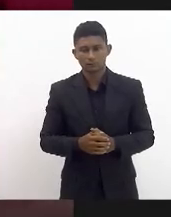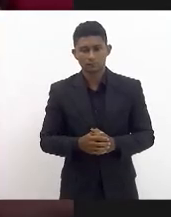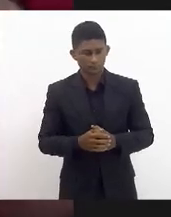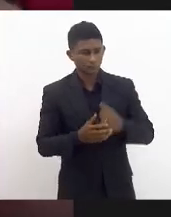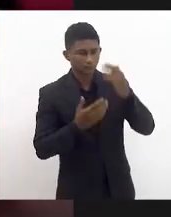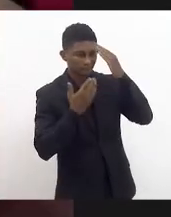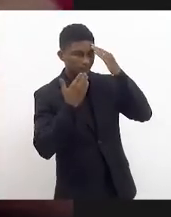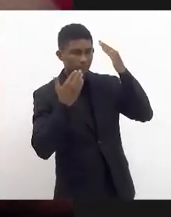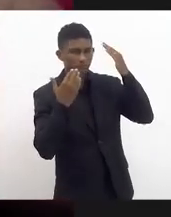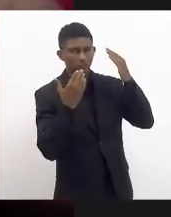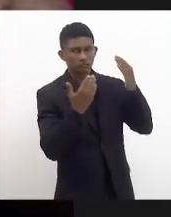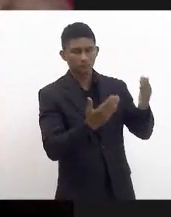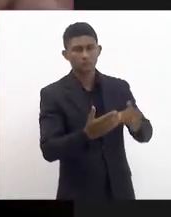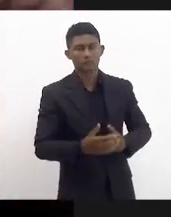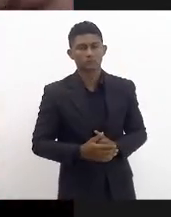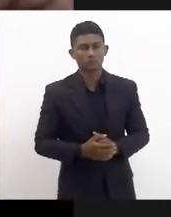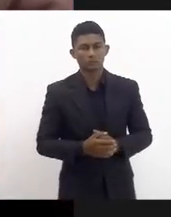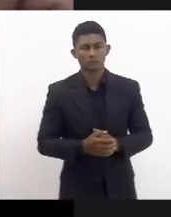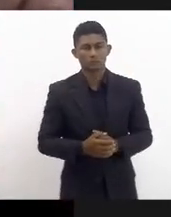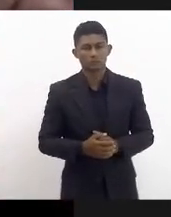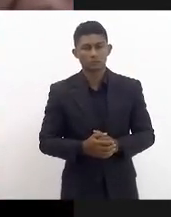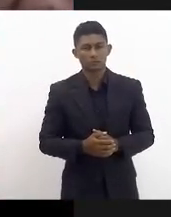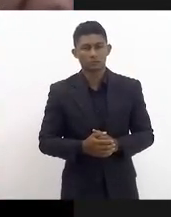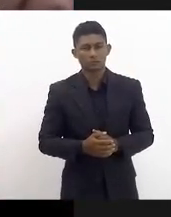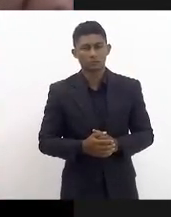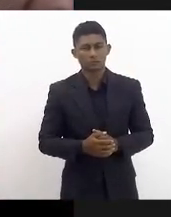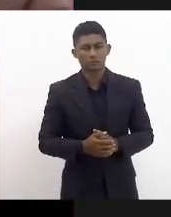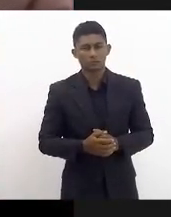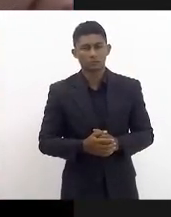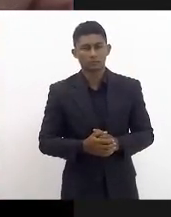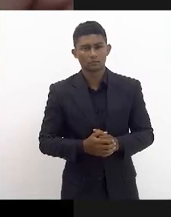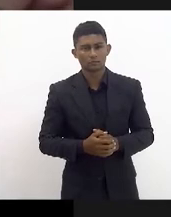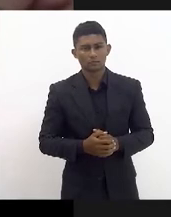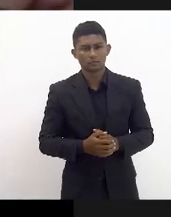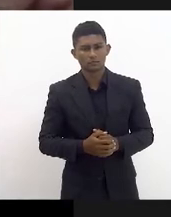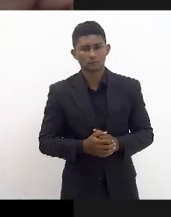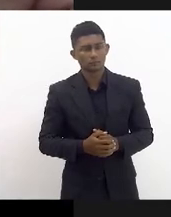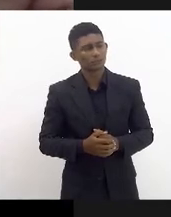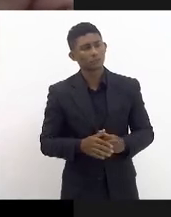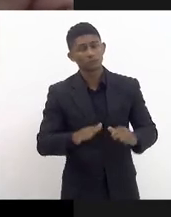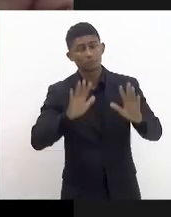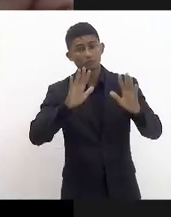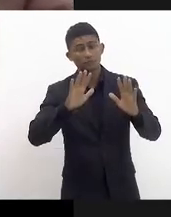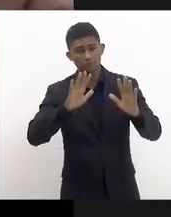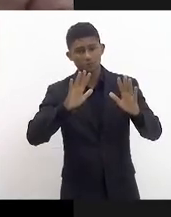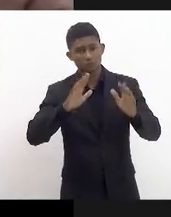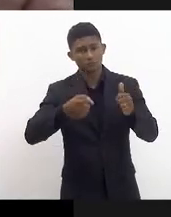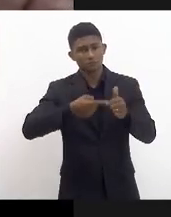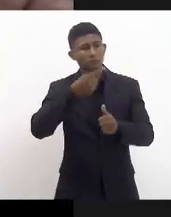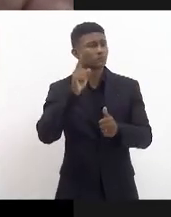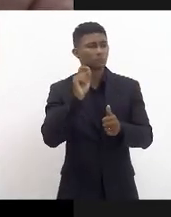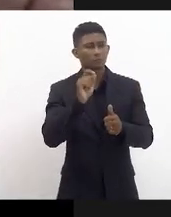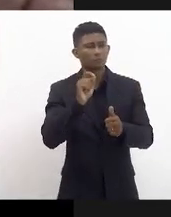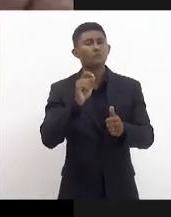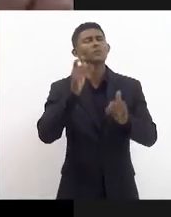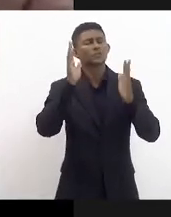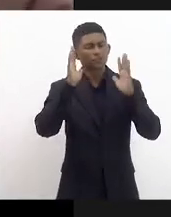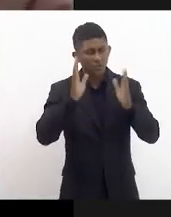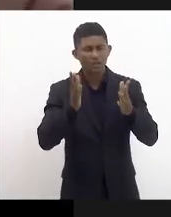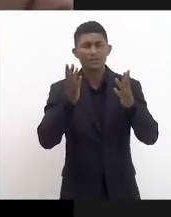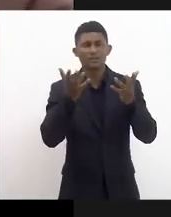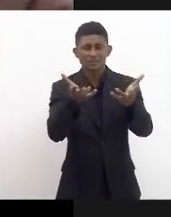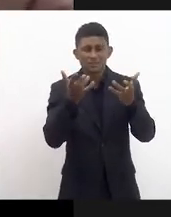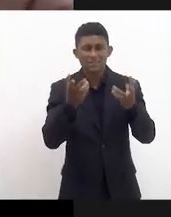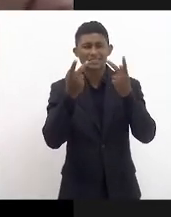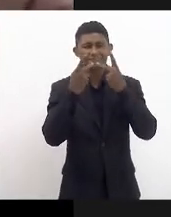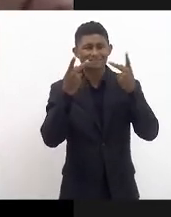Obrigada, presidente. Vou aproximar mais aqui para ver se melhora também. Bom, mas primeiro, eu já estava querendo falar bastante tempo, né? O som